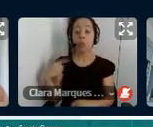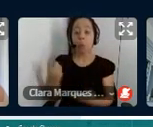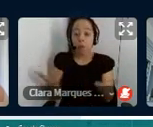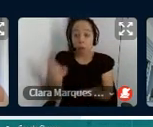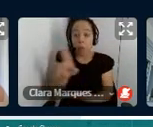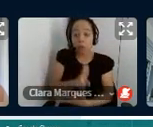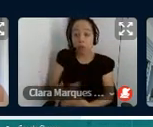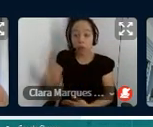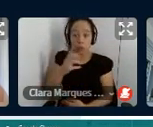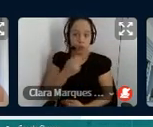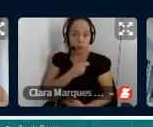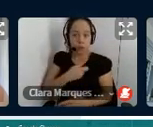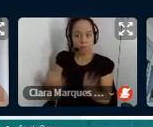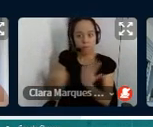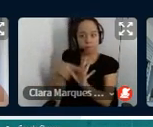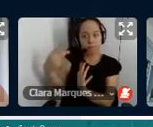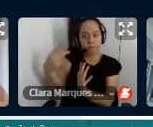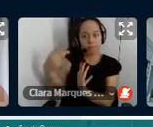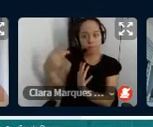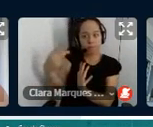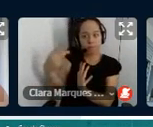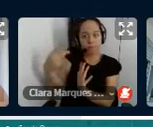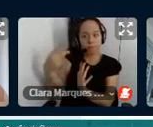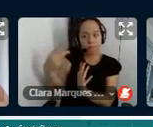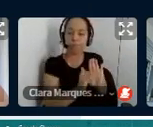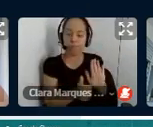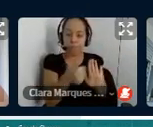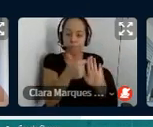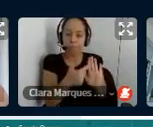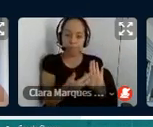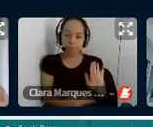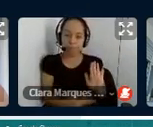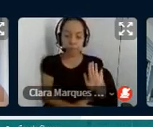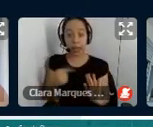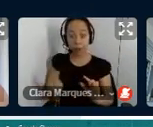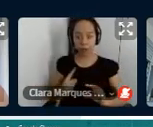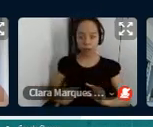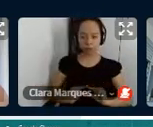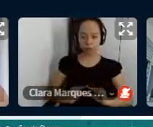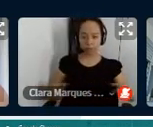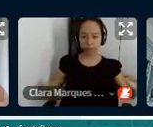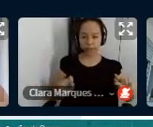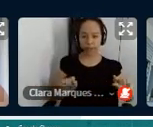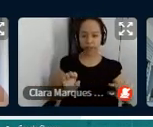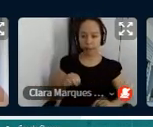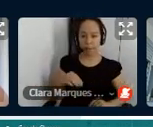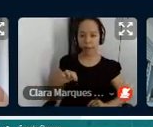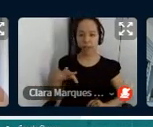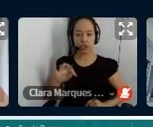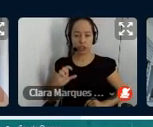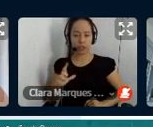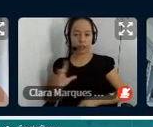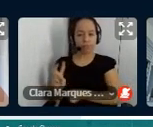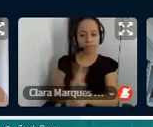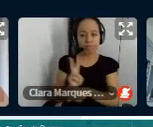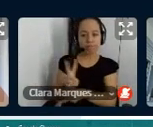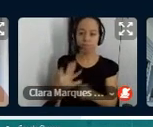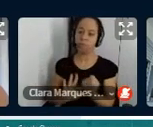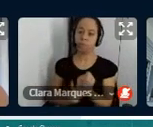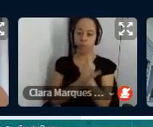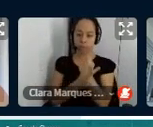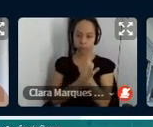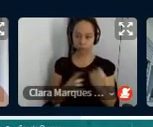a divulgar em seguida será apresentada a semente para que esta seja utilizada para culturas